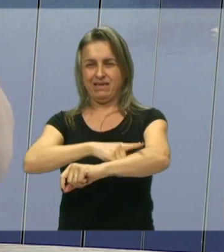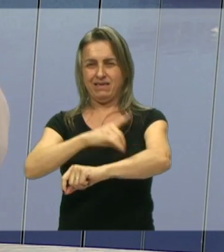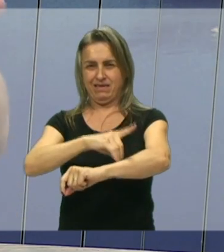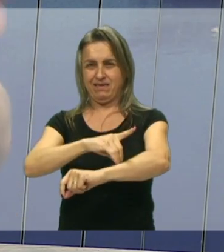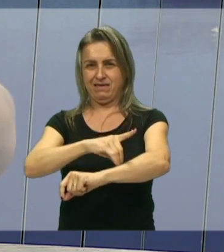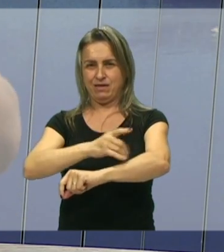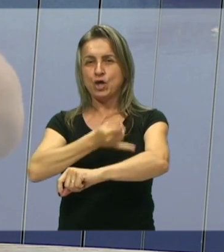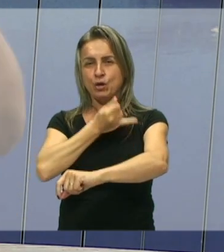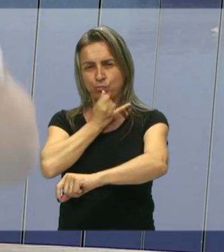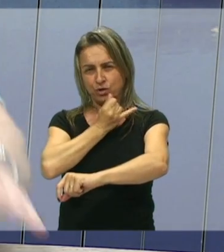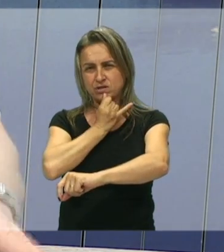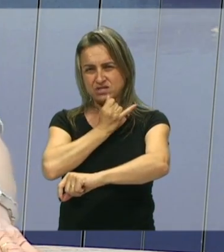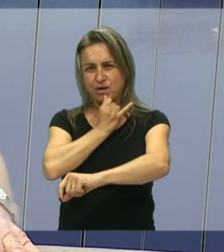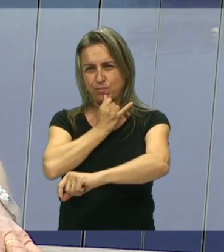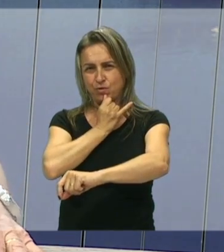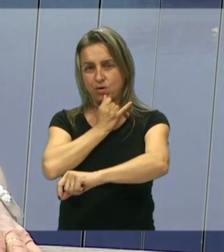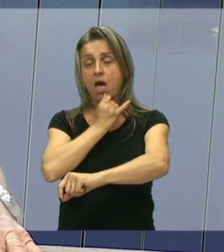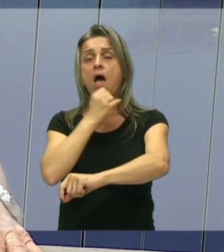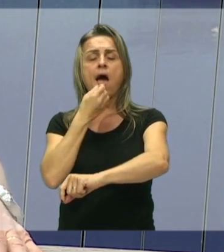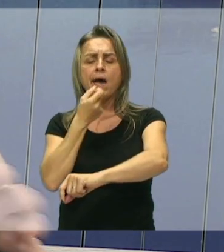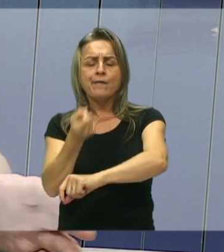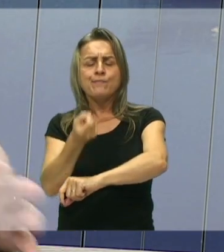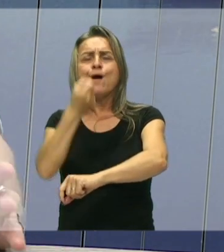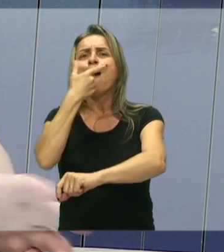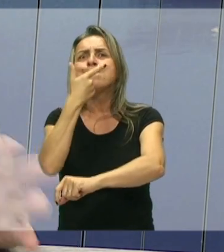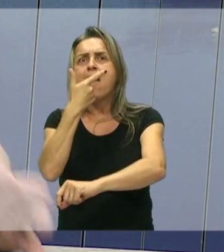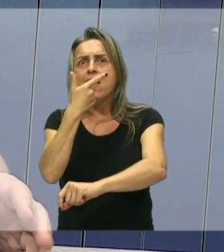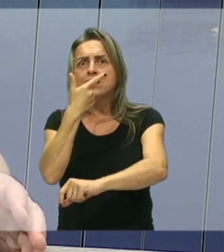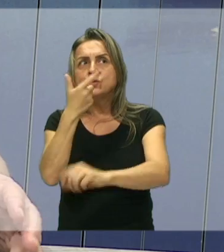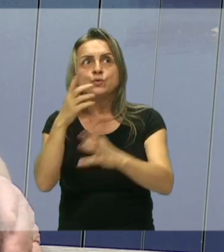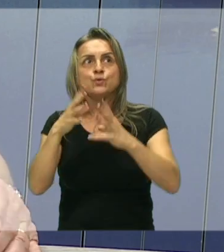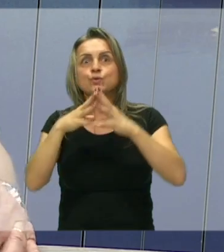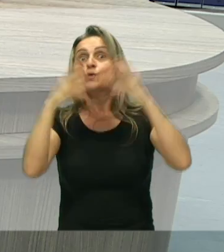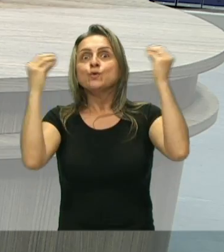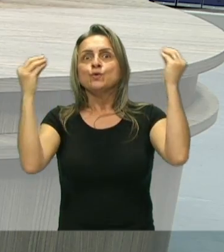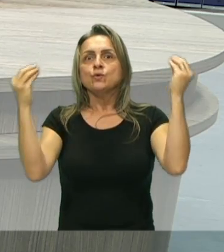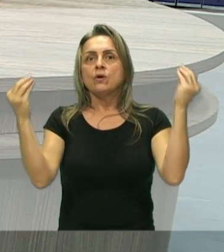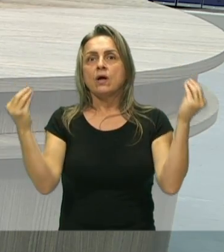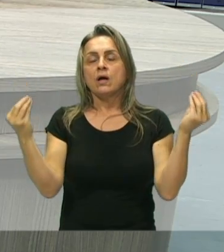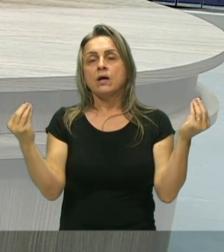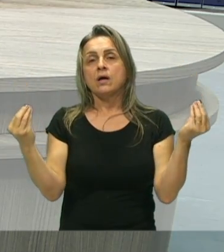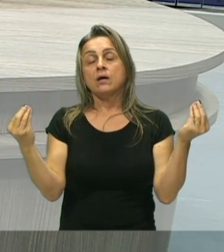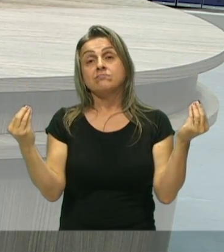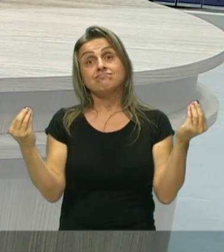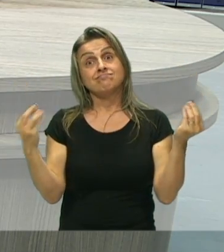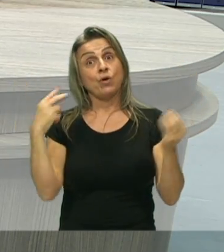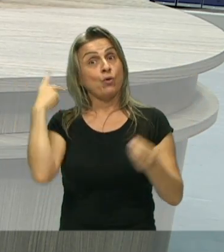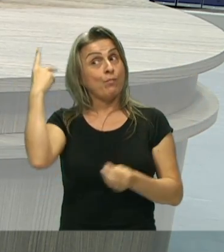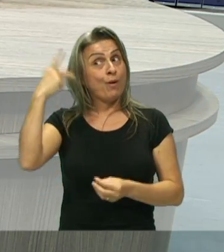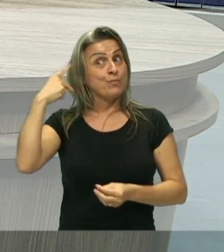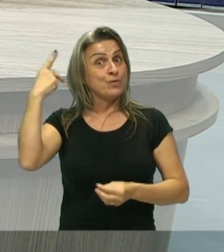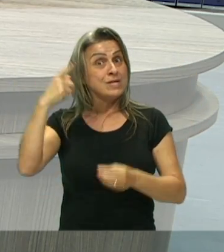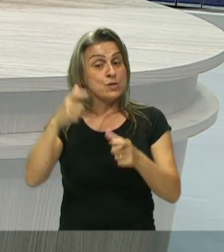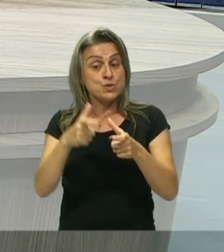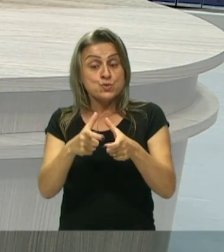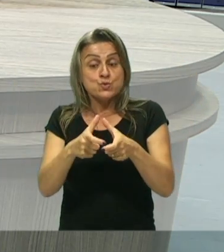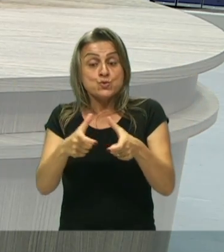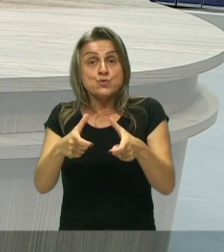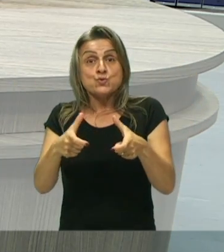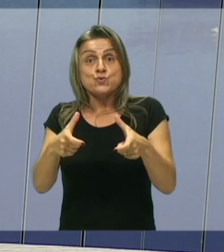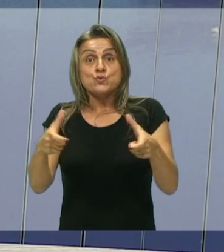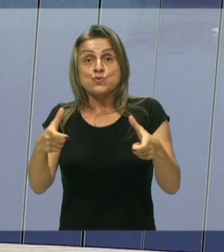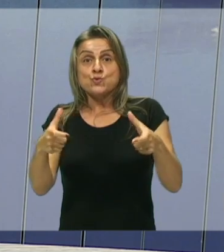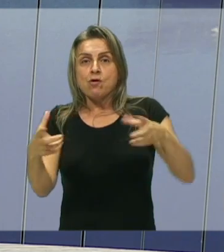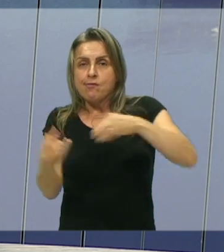com um remédio milagroso. A dengue só vai se resolver... É uma política ampla, né? Uma política ampla, desde o cuidado